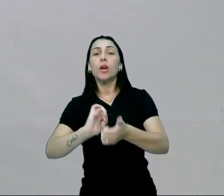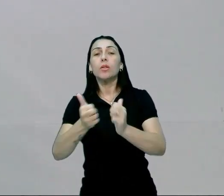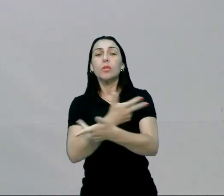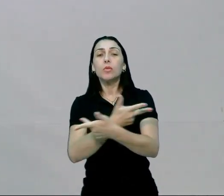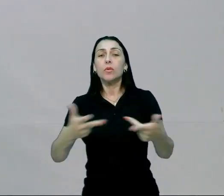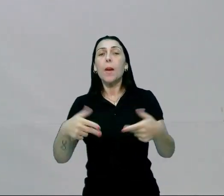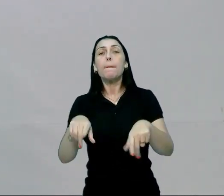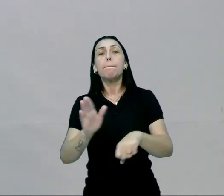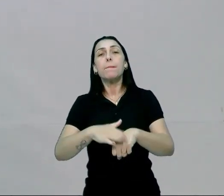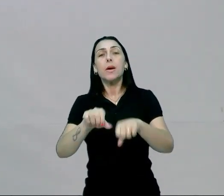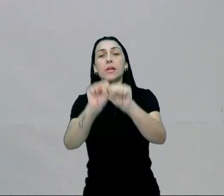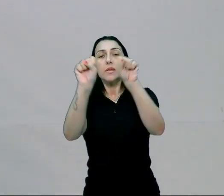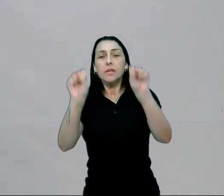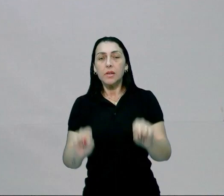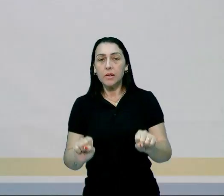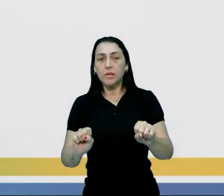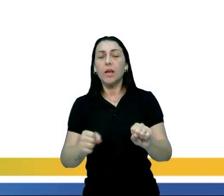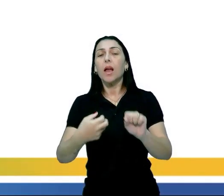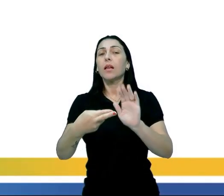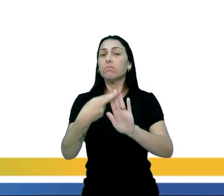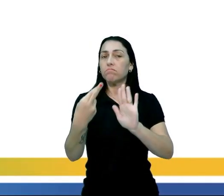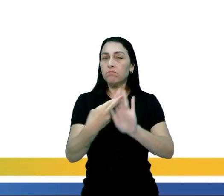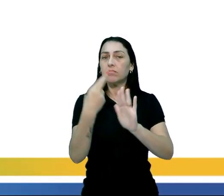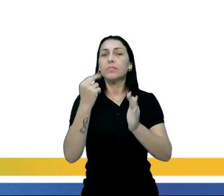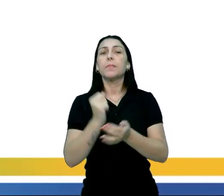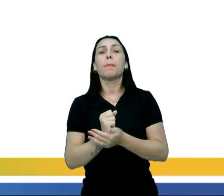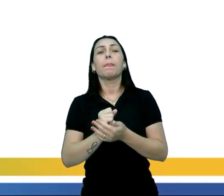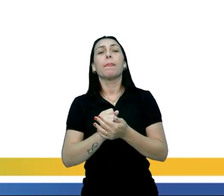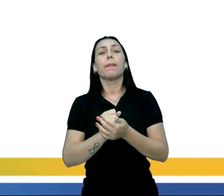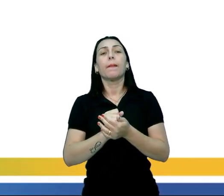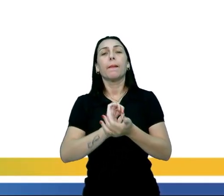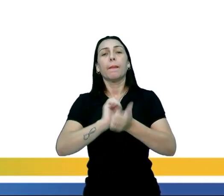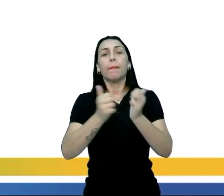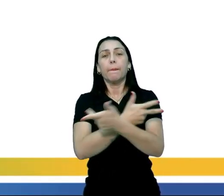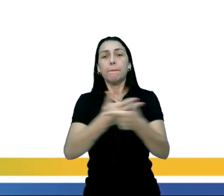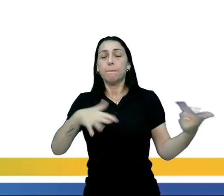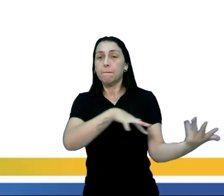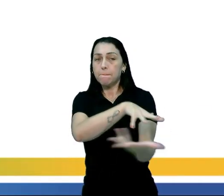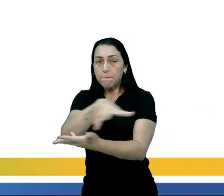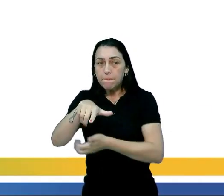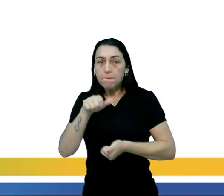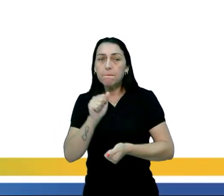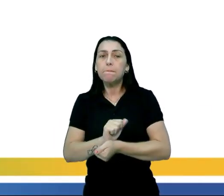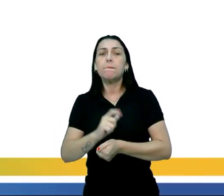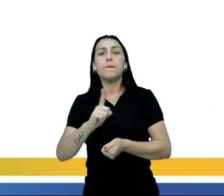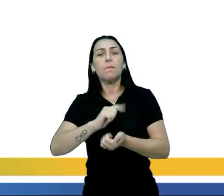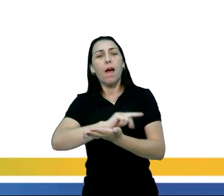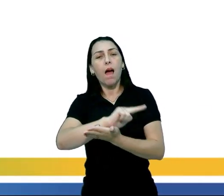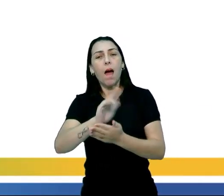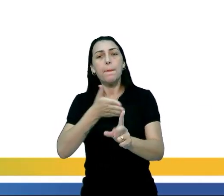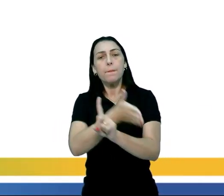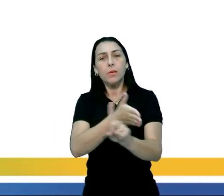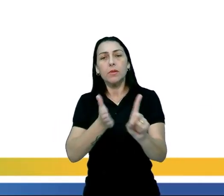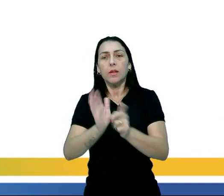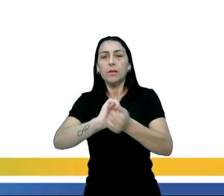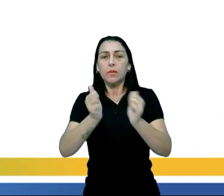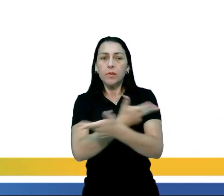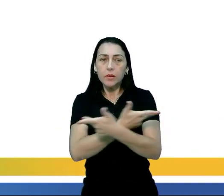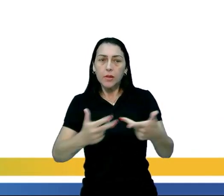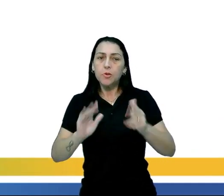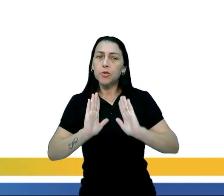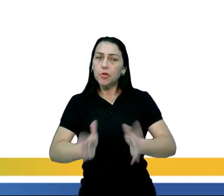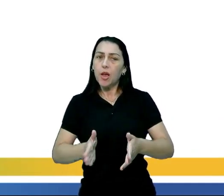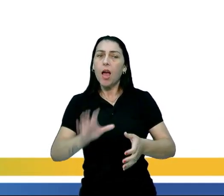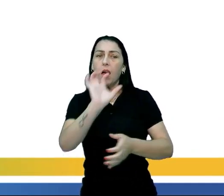pouco mais sistematizado, um pouco mais regulamentado. E aí, relacionado a isso ao mundo, há uma gama de modalidades esportivas